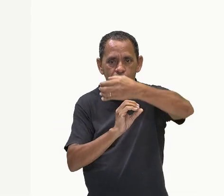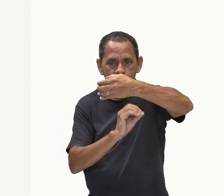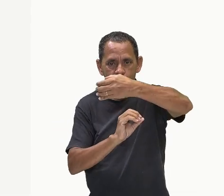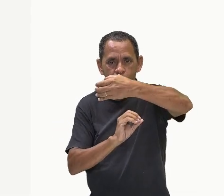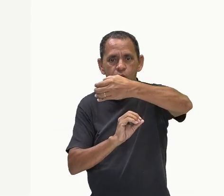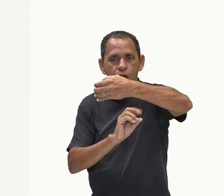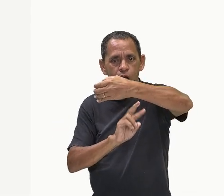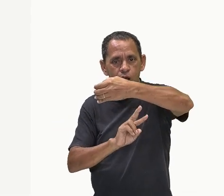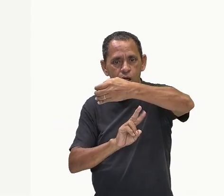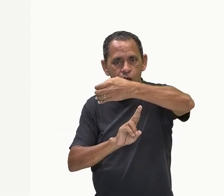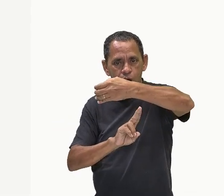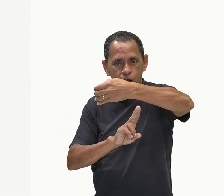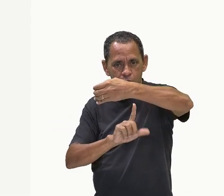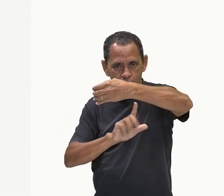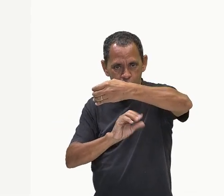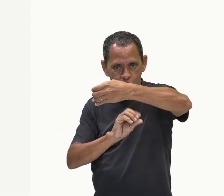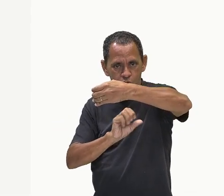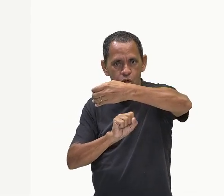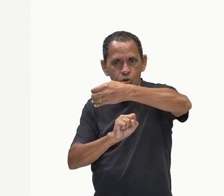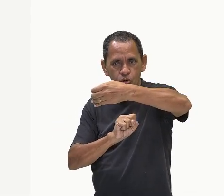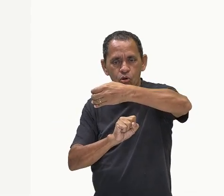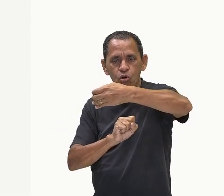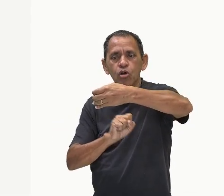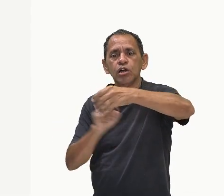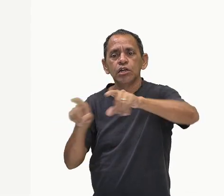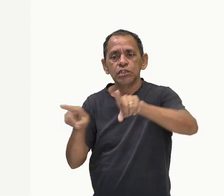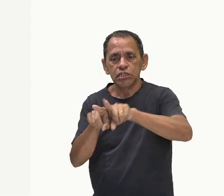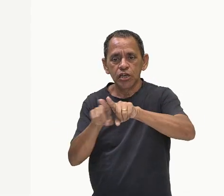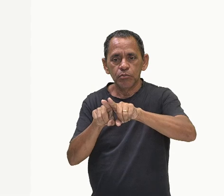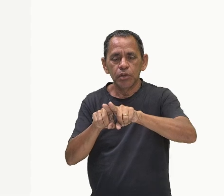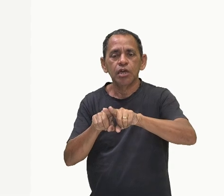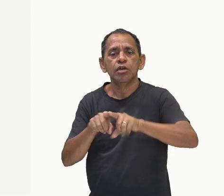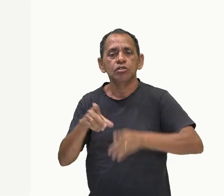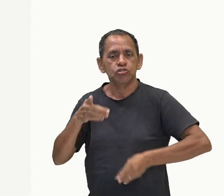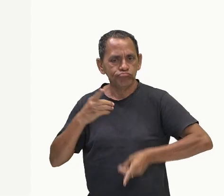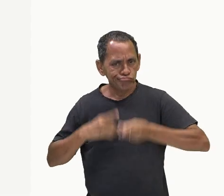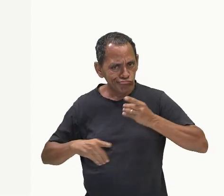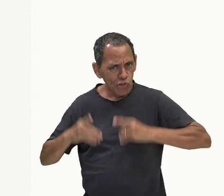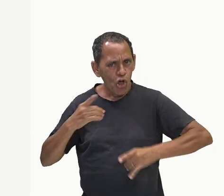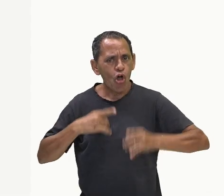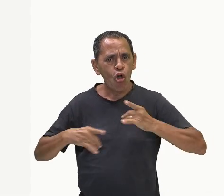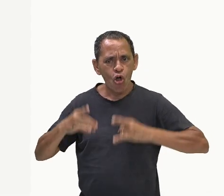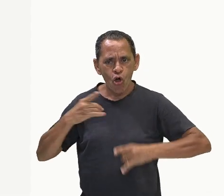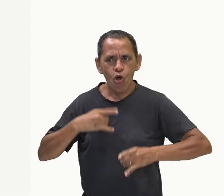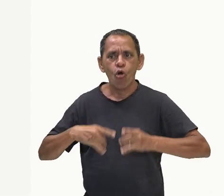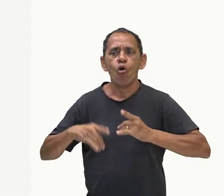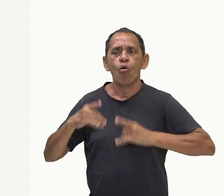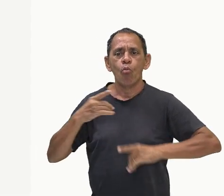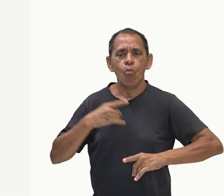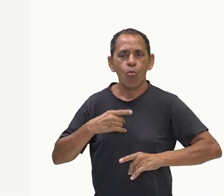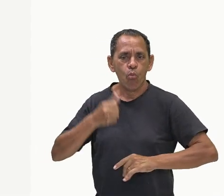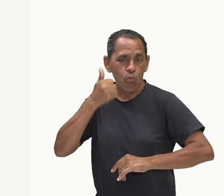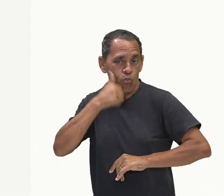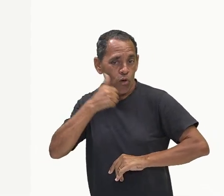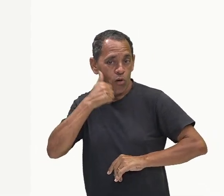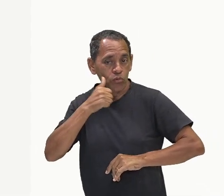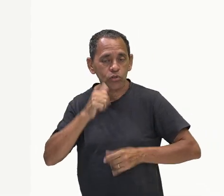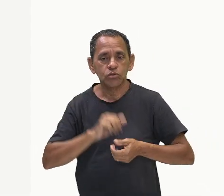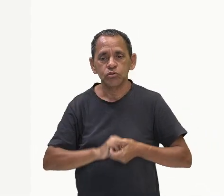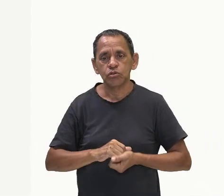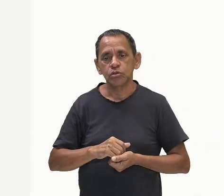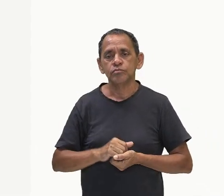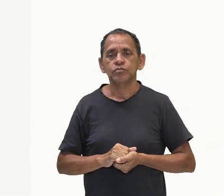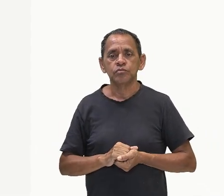e hormônios sexuais femininos, o estrogênio e a progesterona. São só